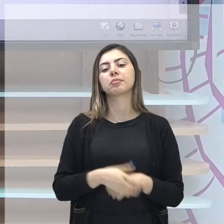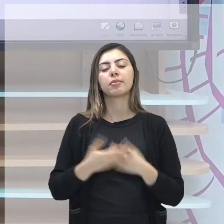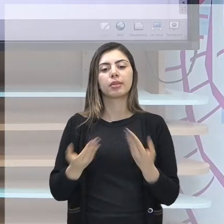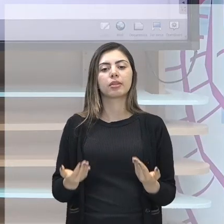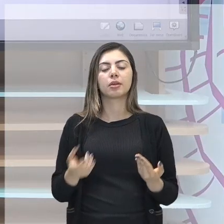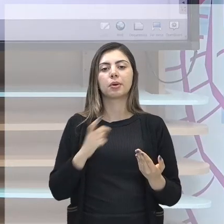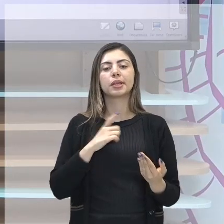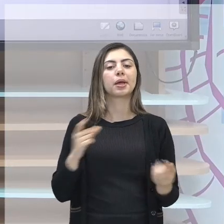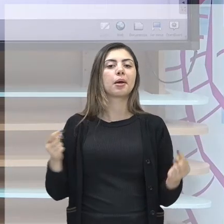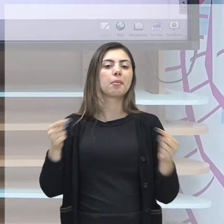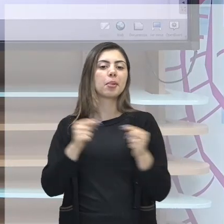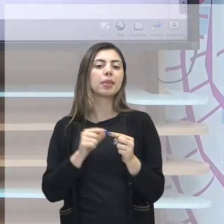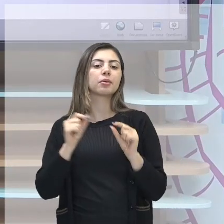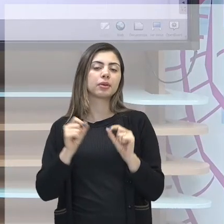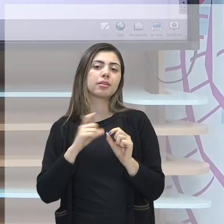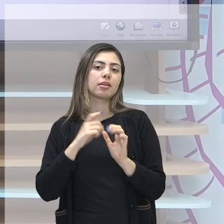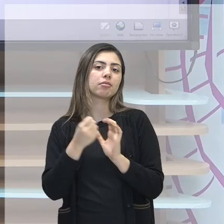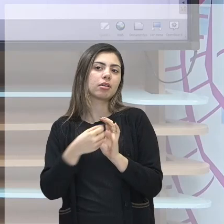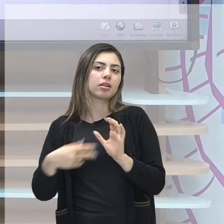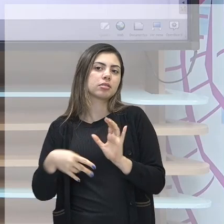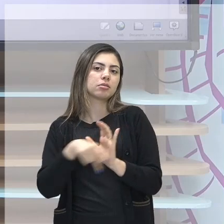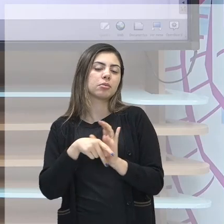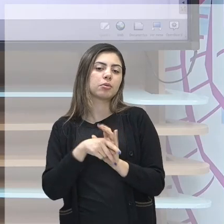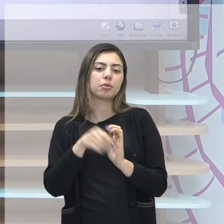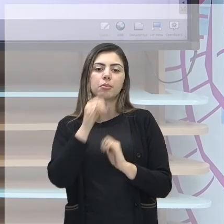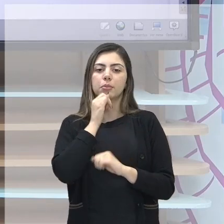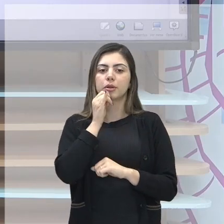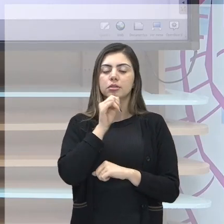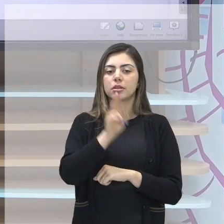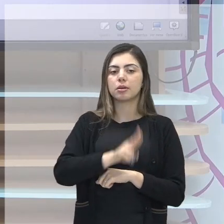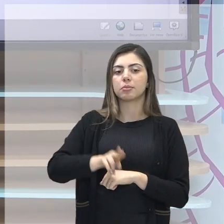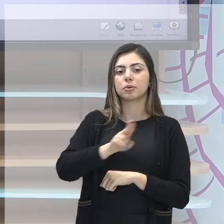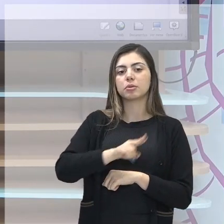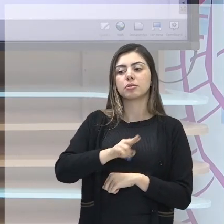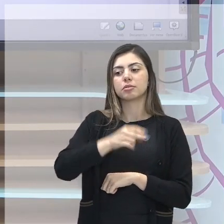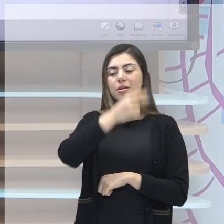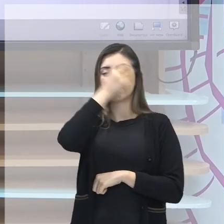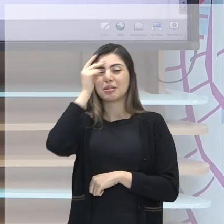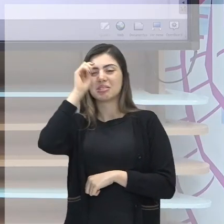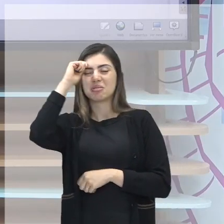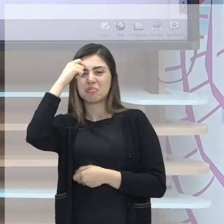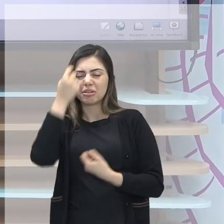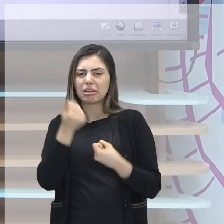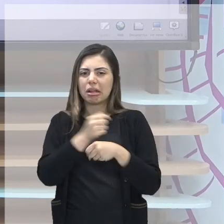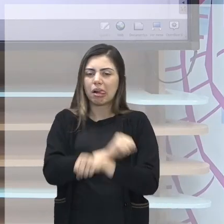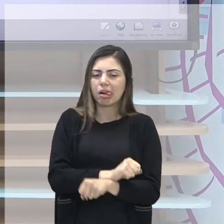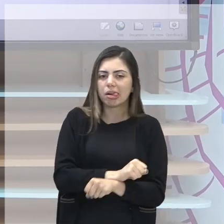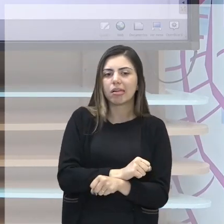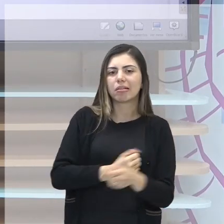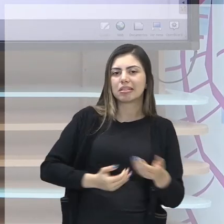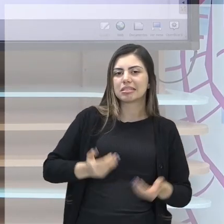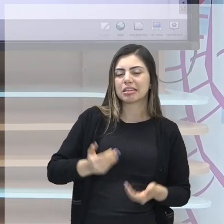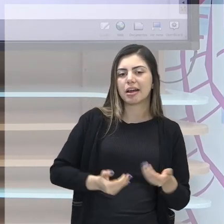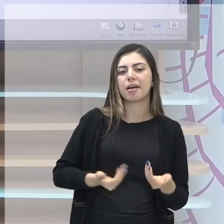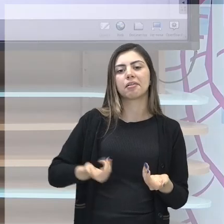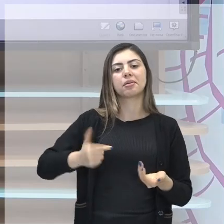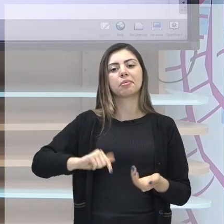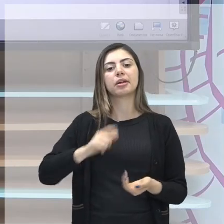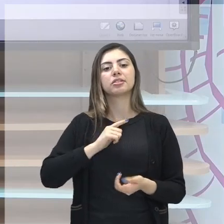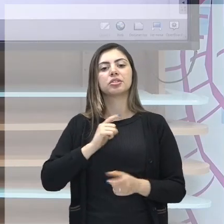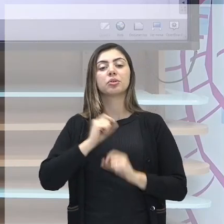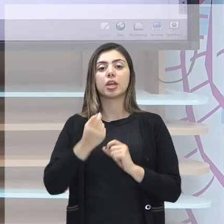de plantation tem algumas características, como a utilização de mão de obra escrava, a realização da chamada monocultura,